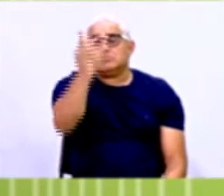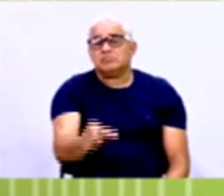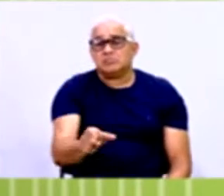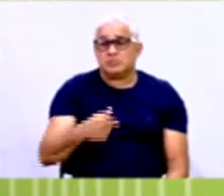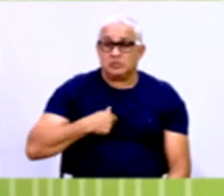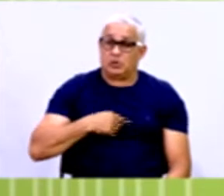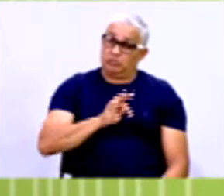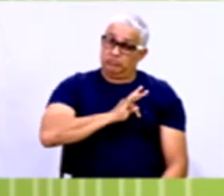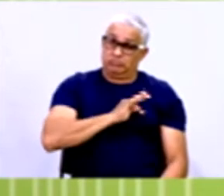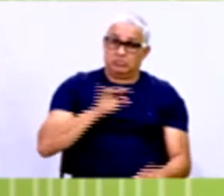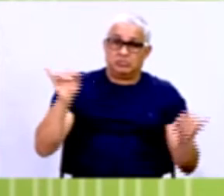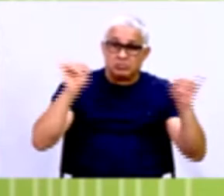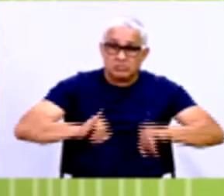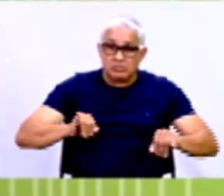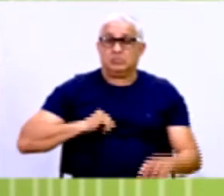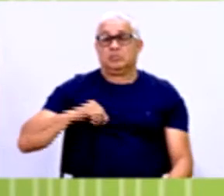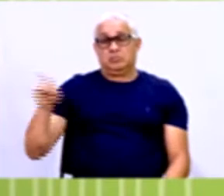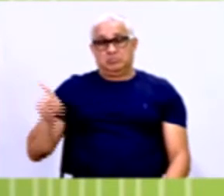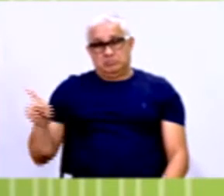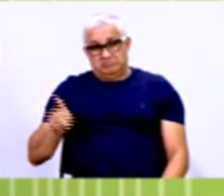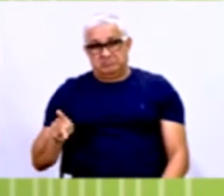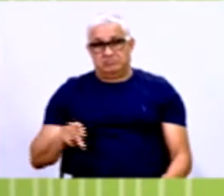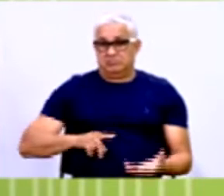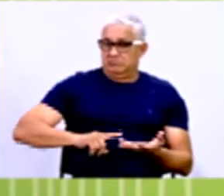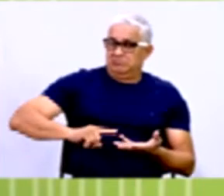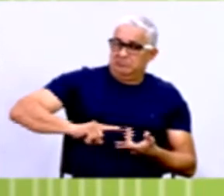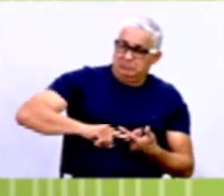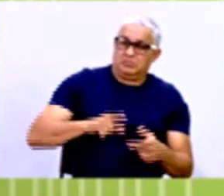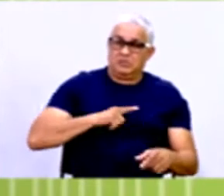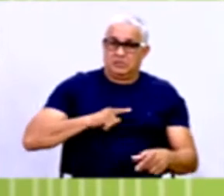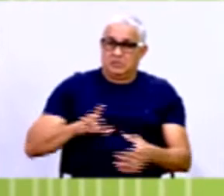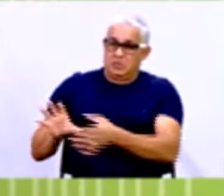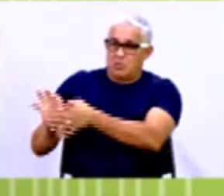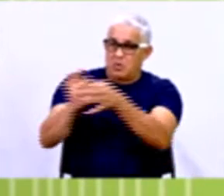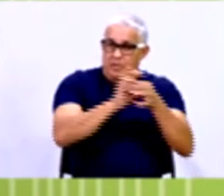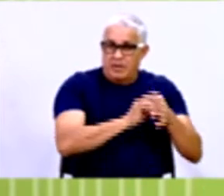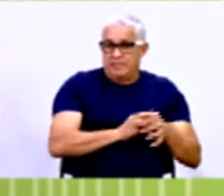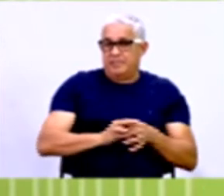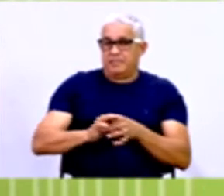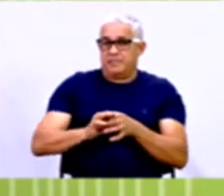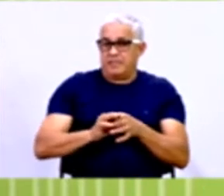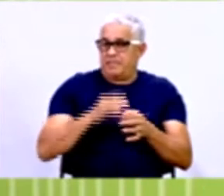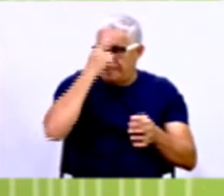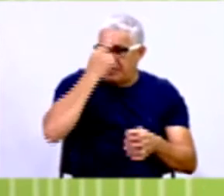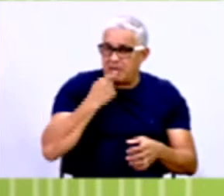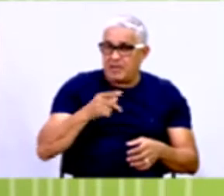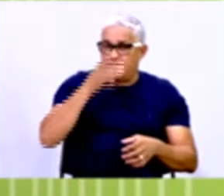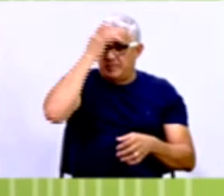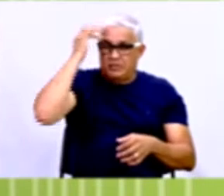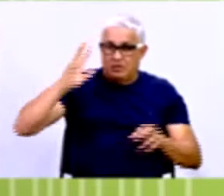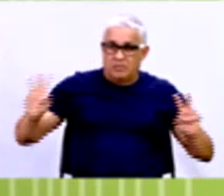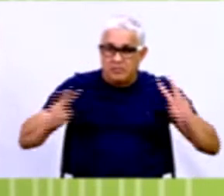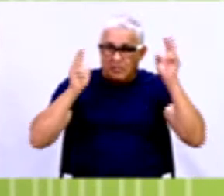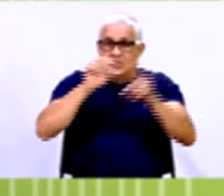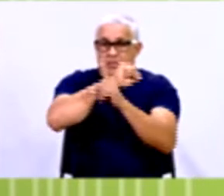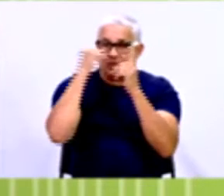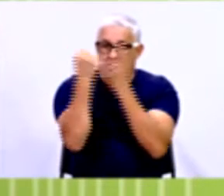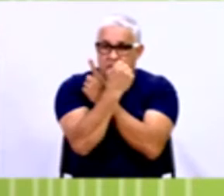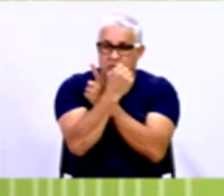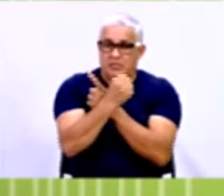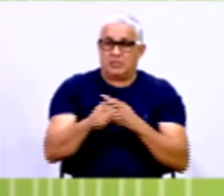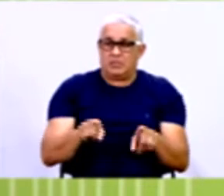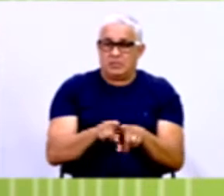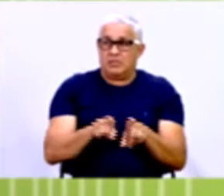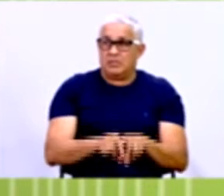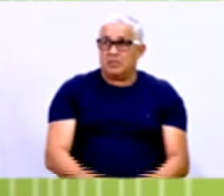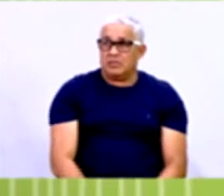técnico em informática, eu sou professora. Então está muito relacionado à personalidade, a valores sociais, não é? Só